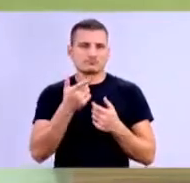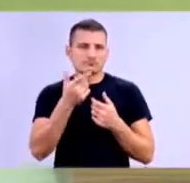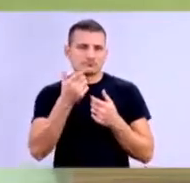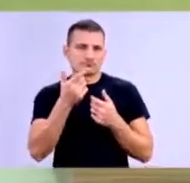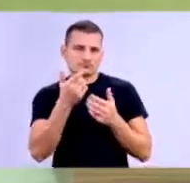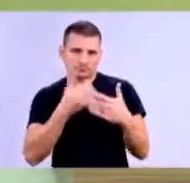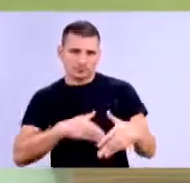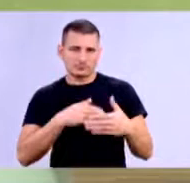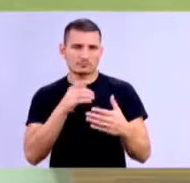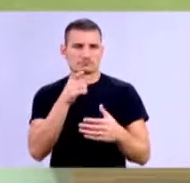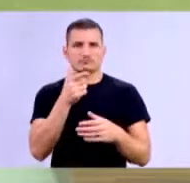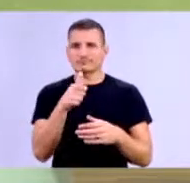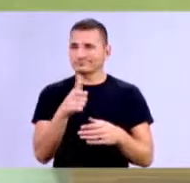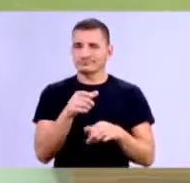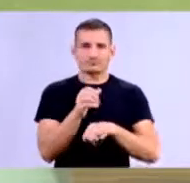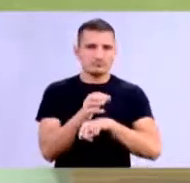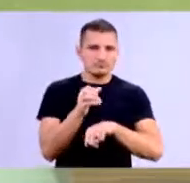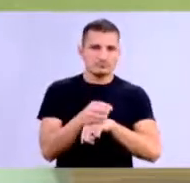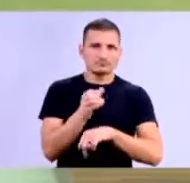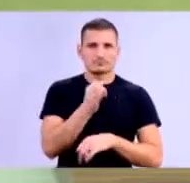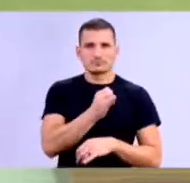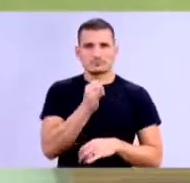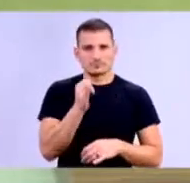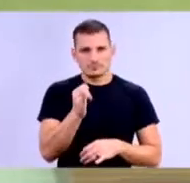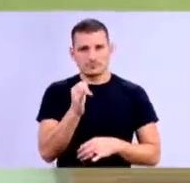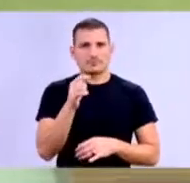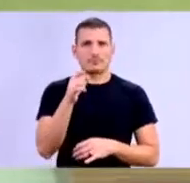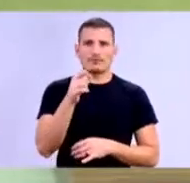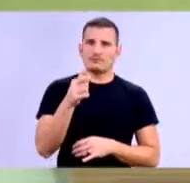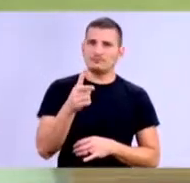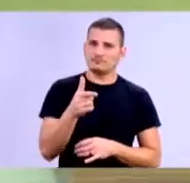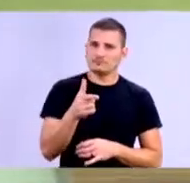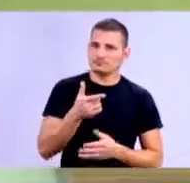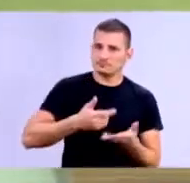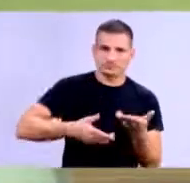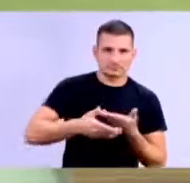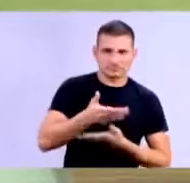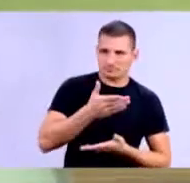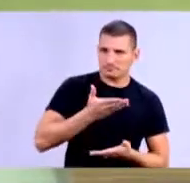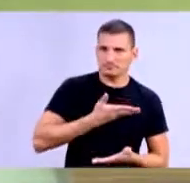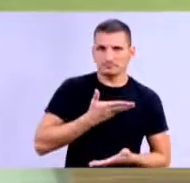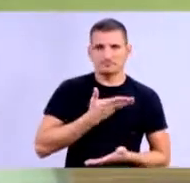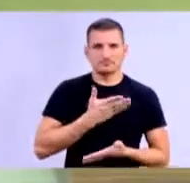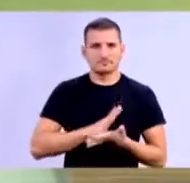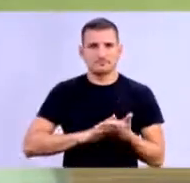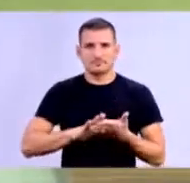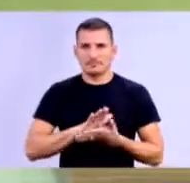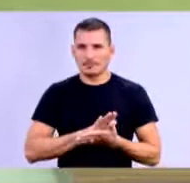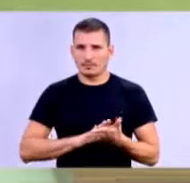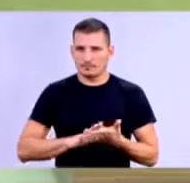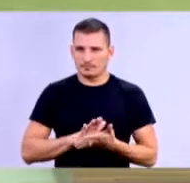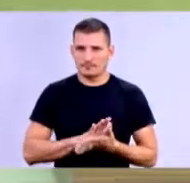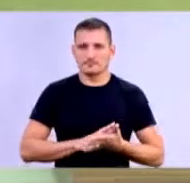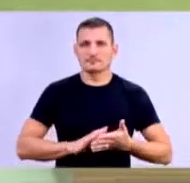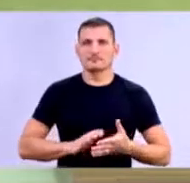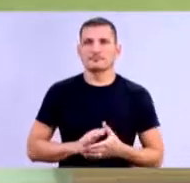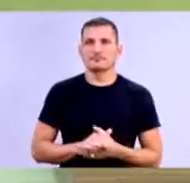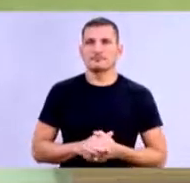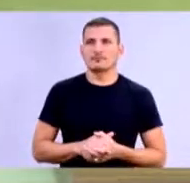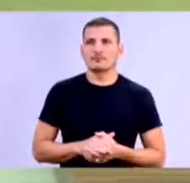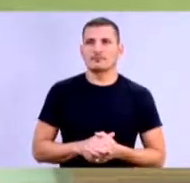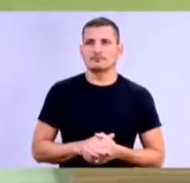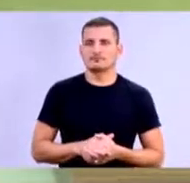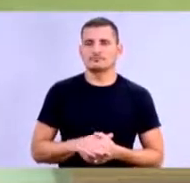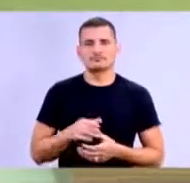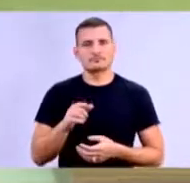Então, você não tem orientação de tutores, você não interage com colegas, né, com parceiros de turma. É